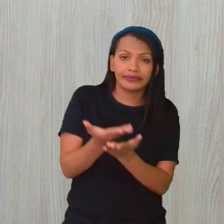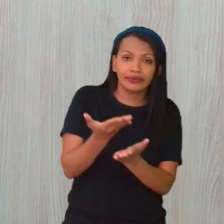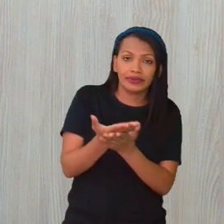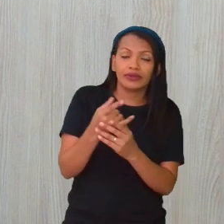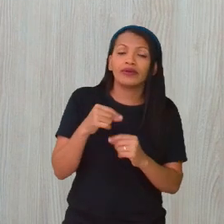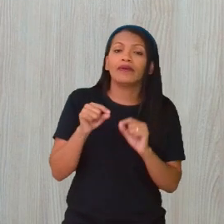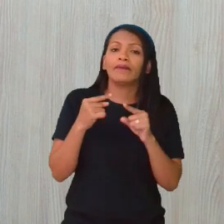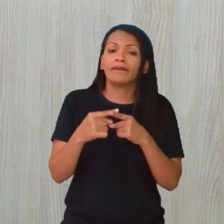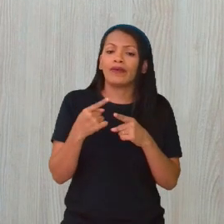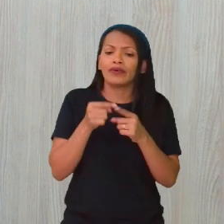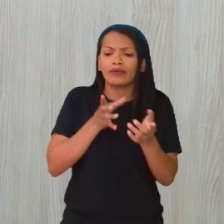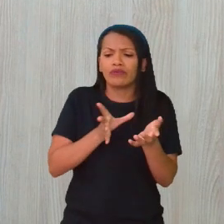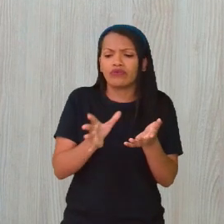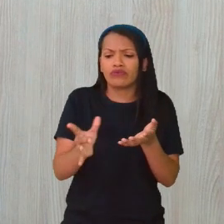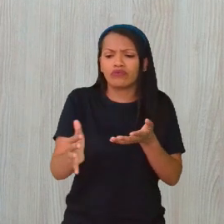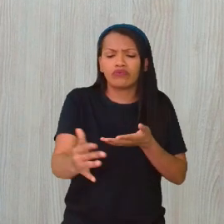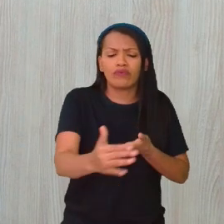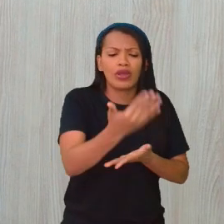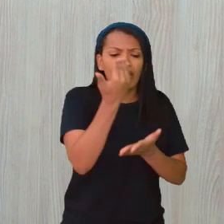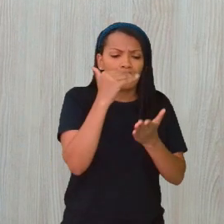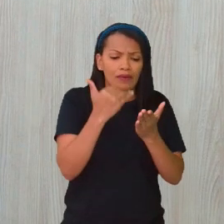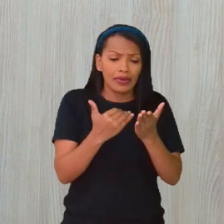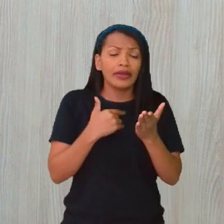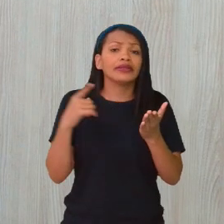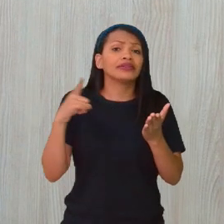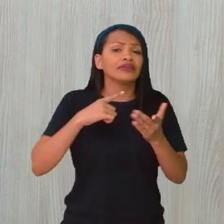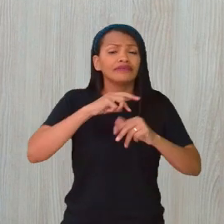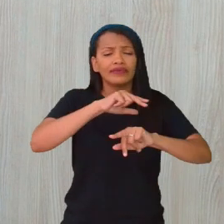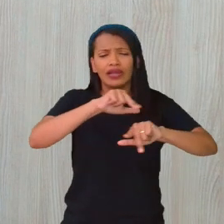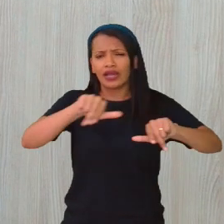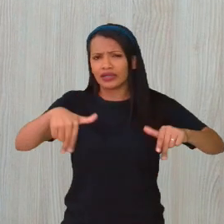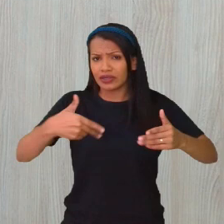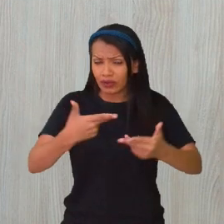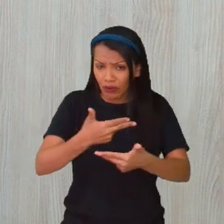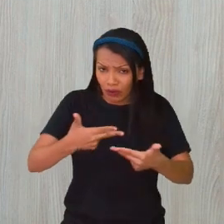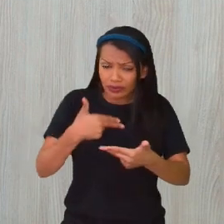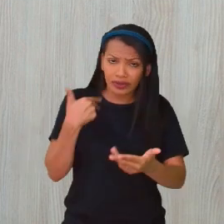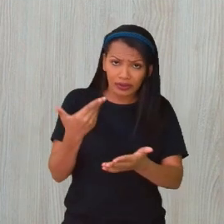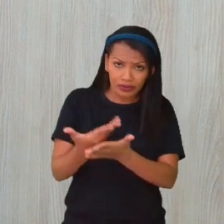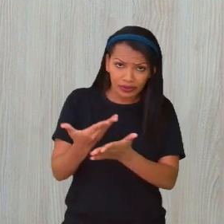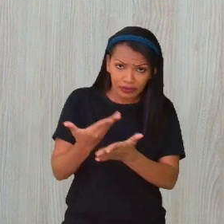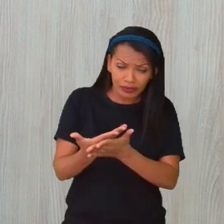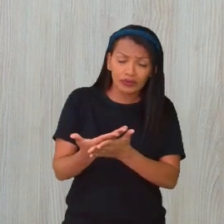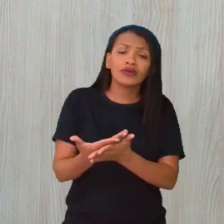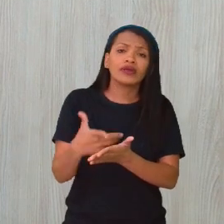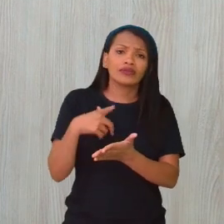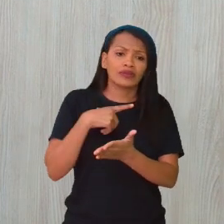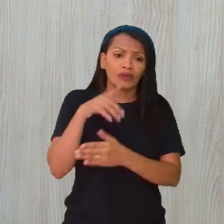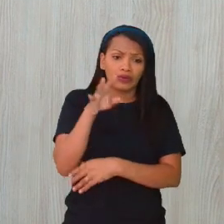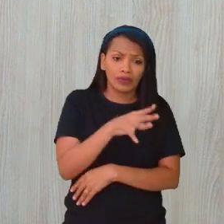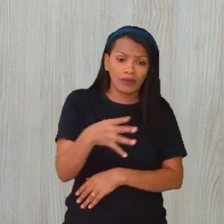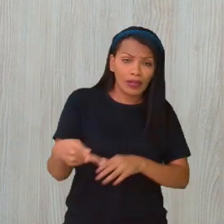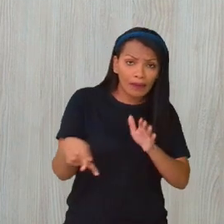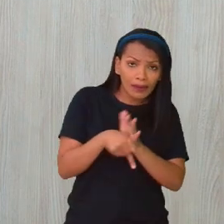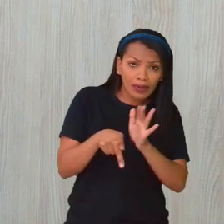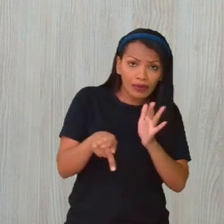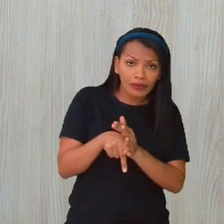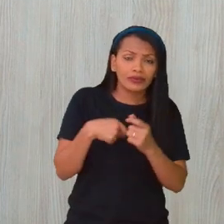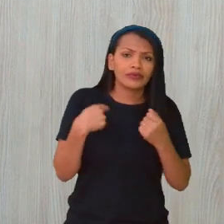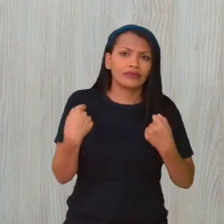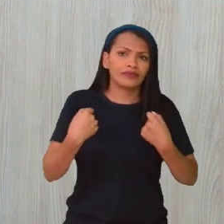são dados amplos, né? São bastante coisas estudadas e pesquisadas pelo IBGE, a gente vai ter lá a tabela específica com o dado que a gente